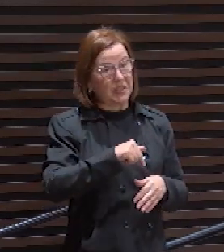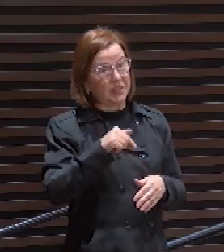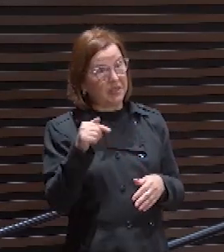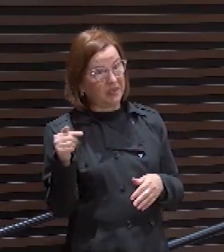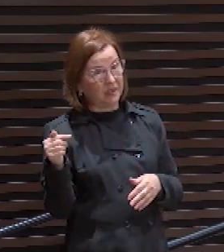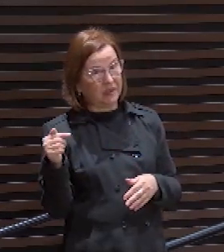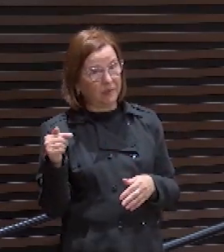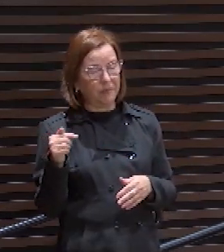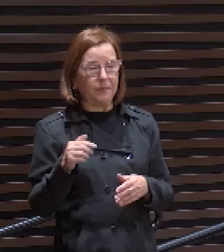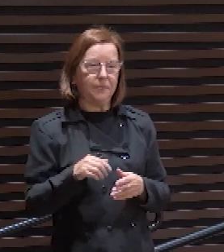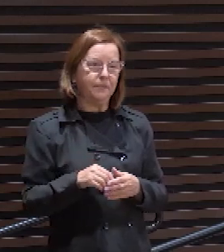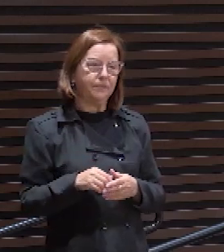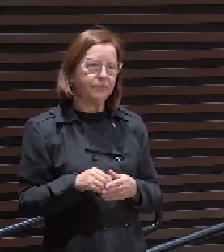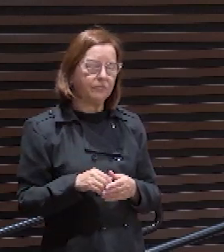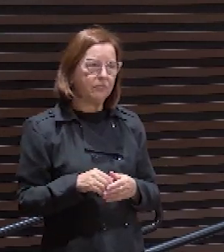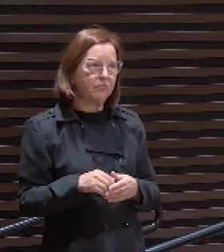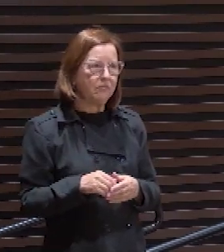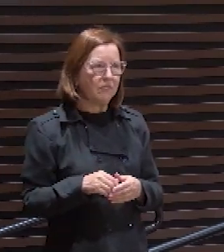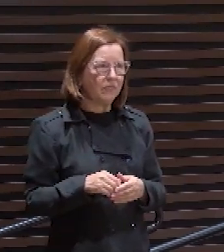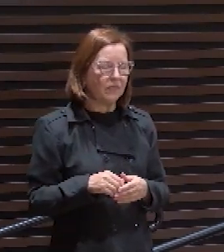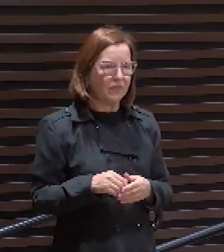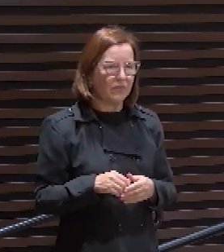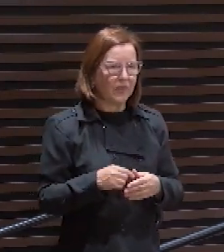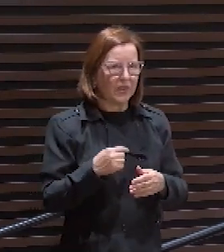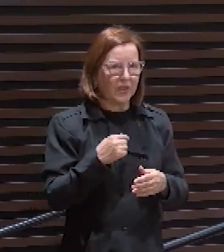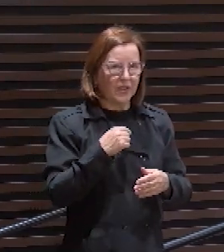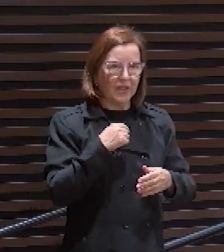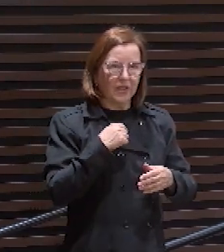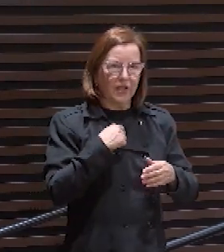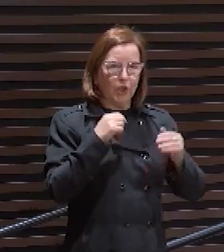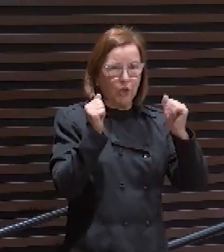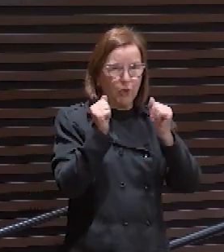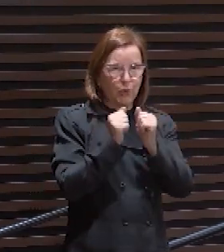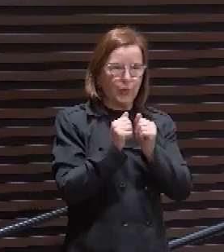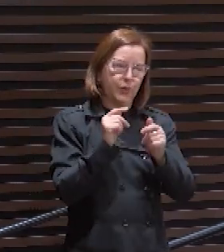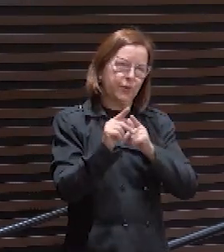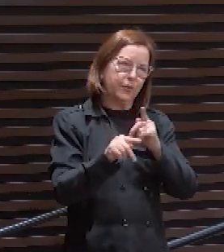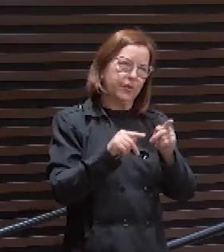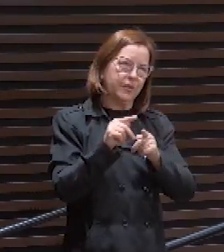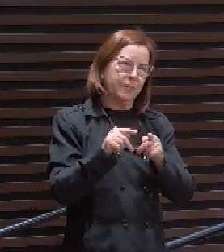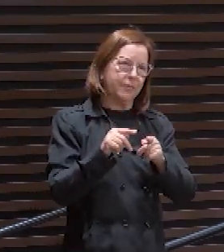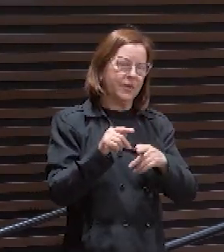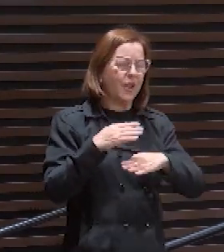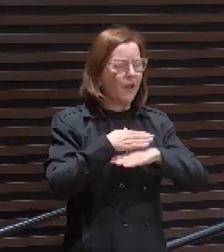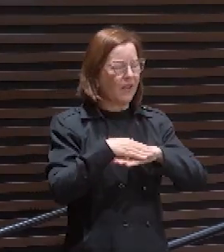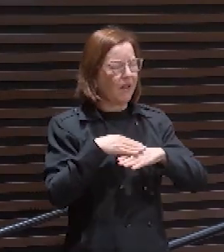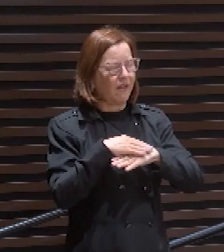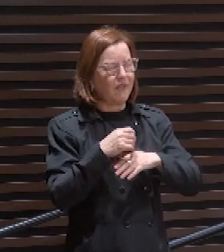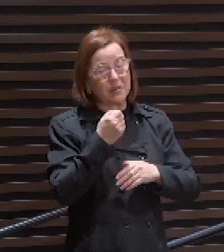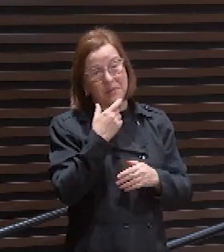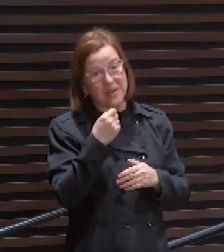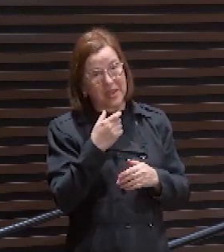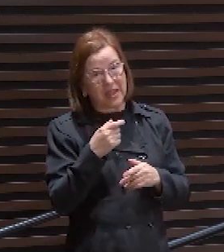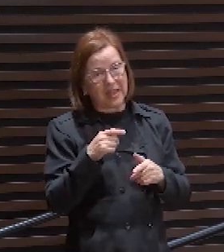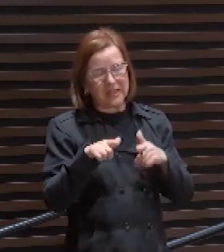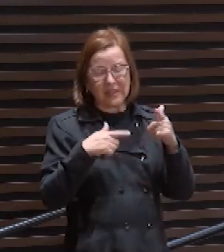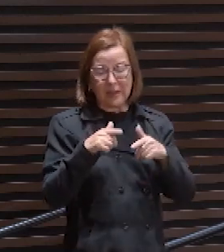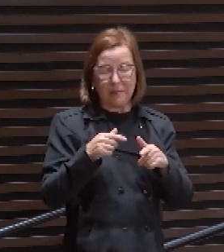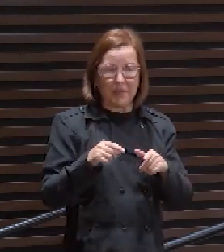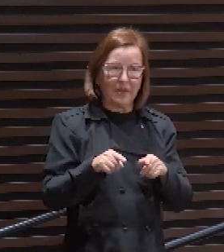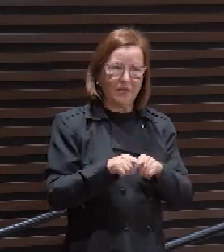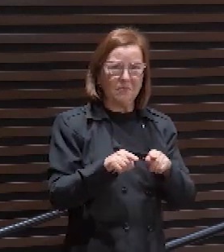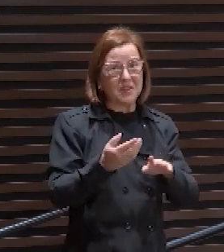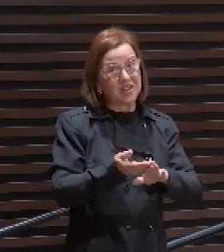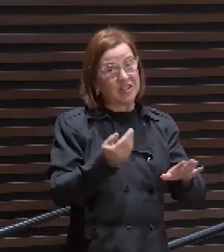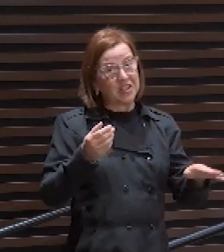para o Senhor. Eu estou lidando com as pessoas, eu lido com elas, é isso, a gente faz algumas piadas, conversa, trabalha, mas eu estou distante de Deus.